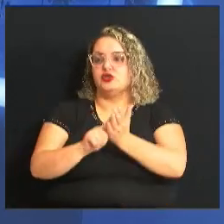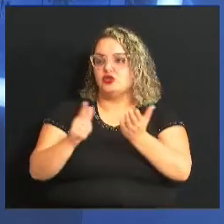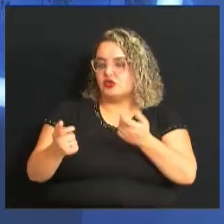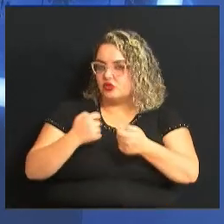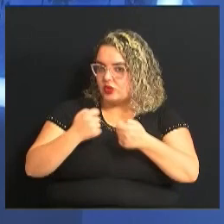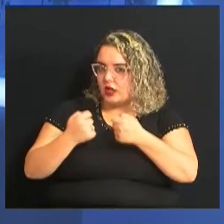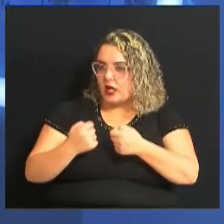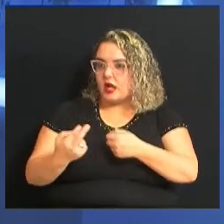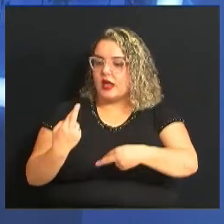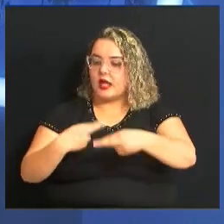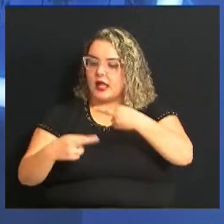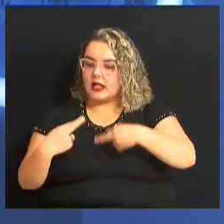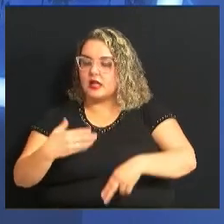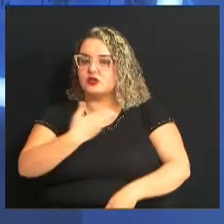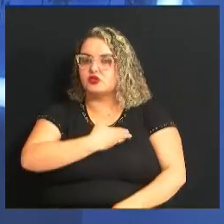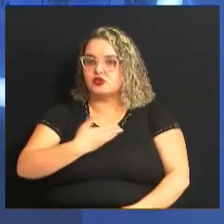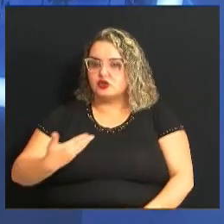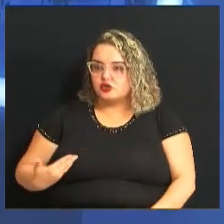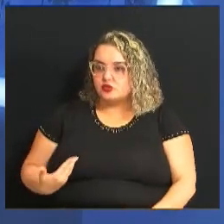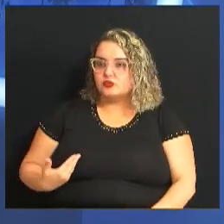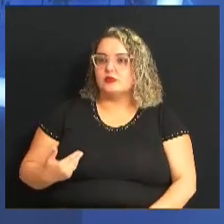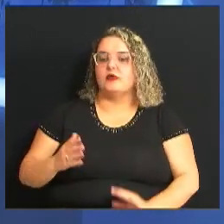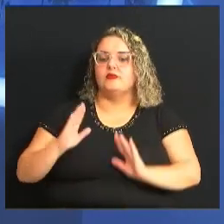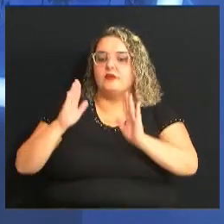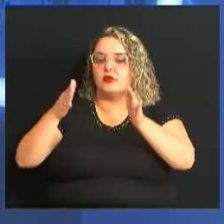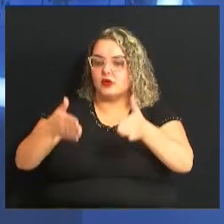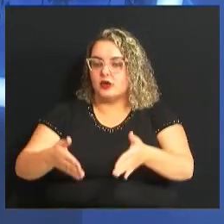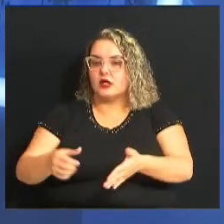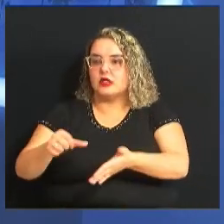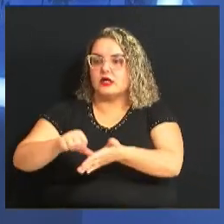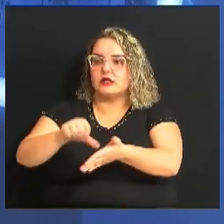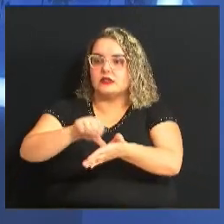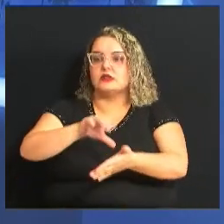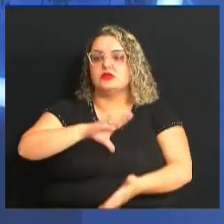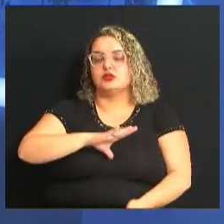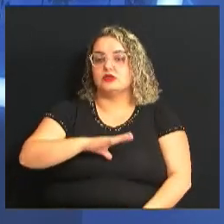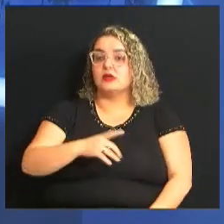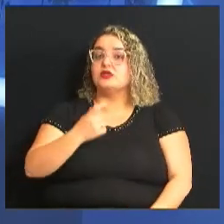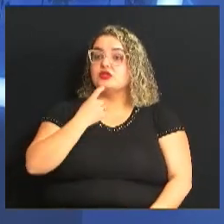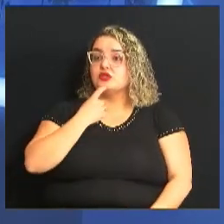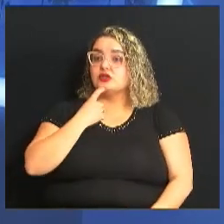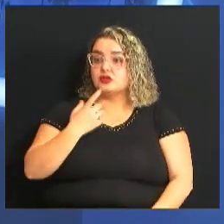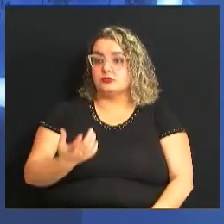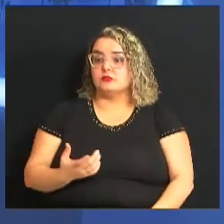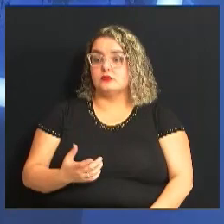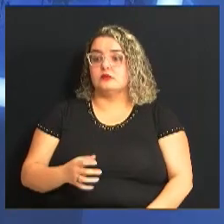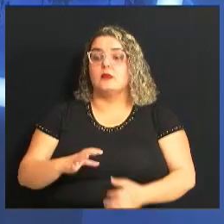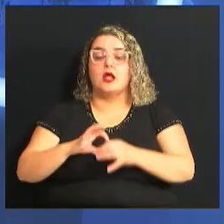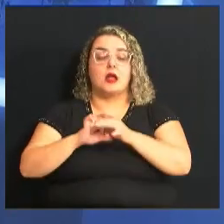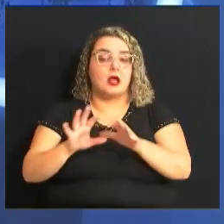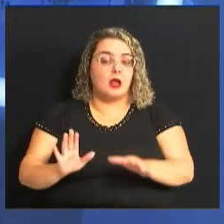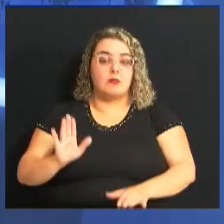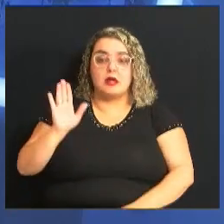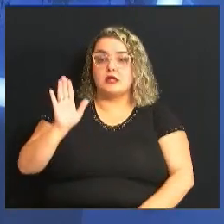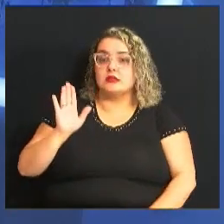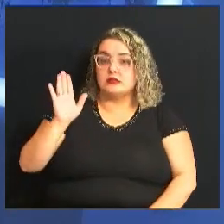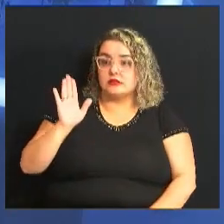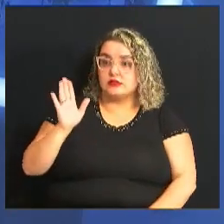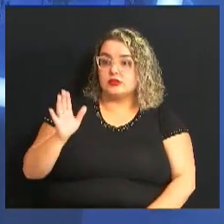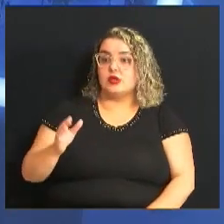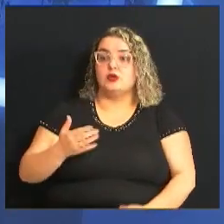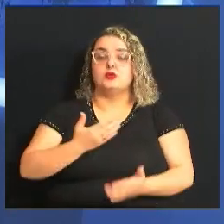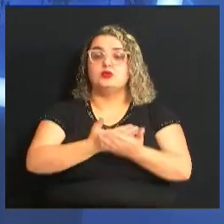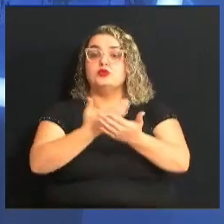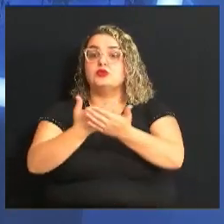relações públicas será destinado à unidade de Campinas. Estão habilitados a se candidatarem os estudantes que